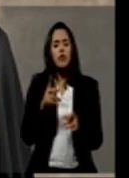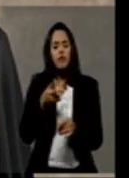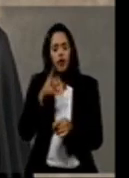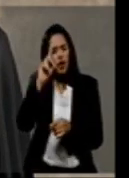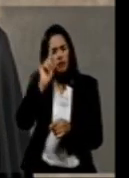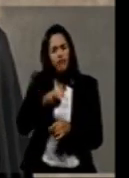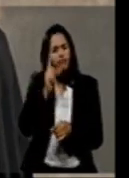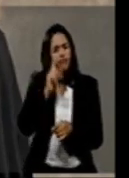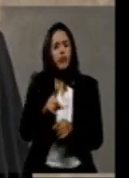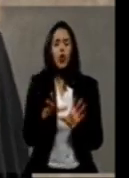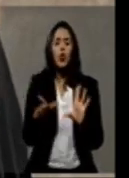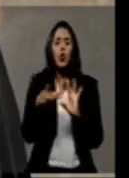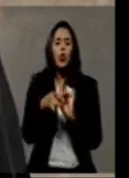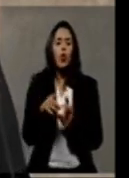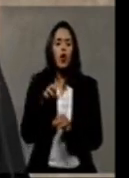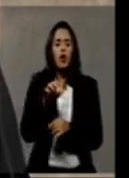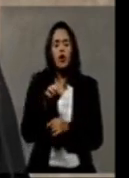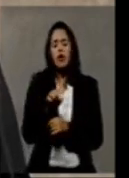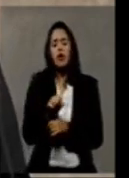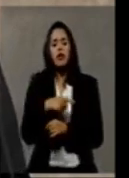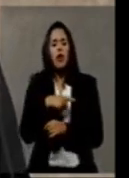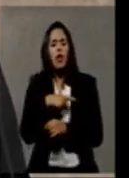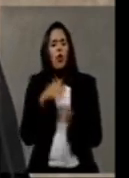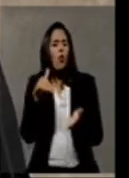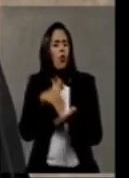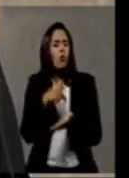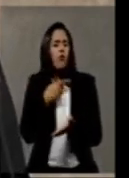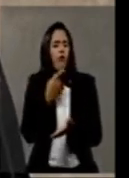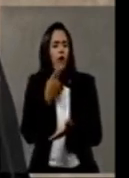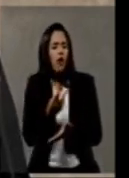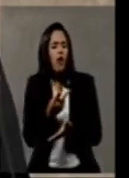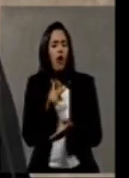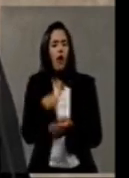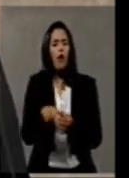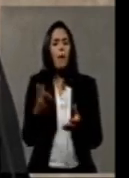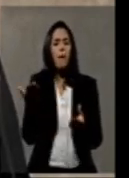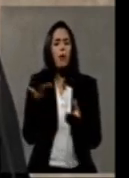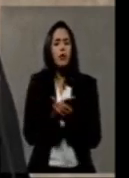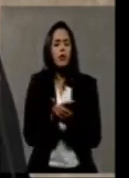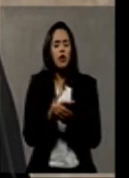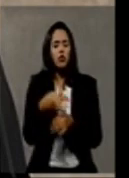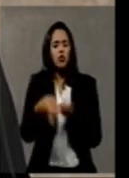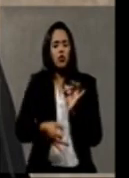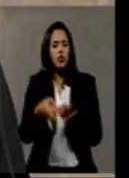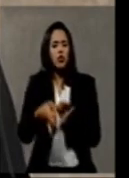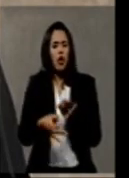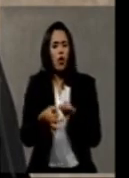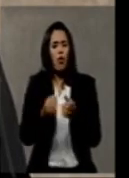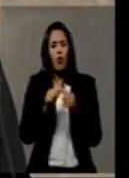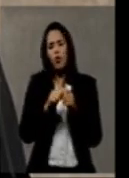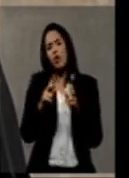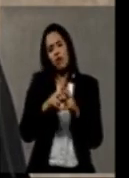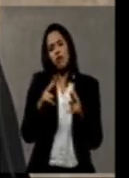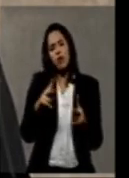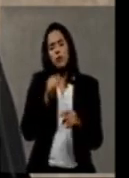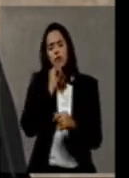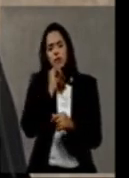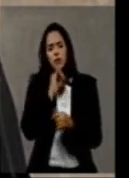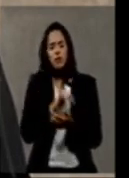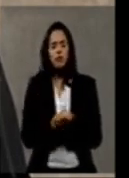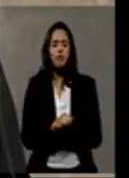que não vou cansar citando o último quesito a implantação do processo judicial eletrônico a seu sua